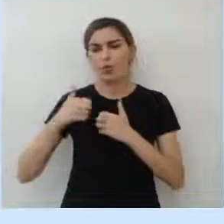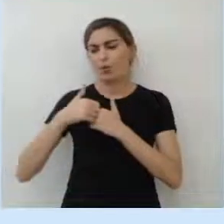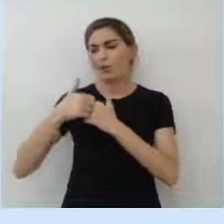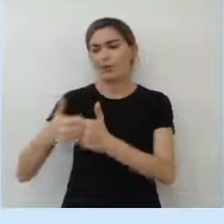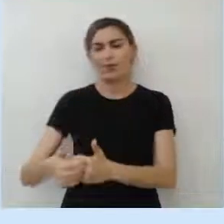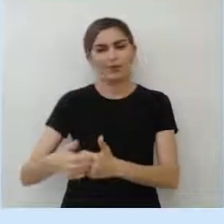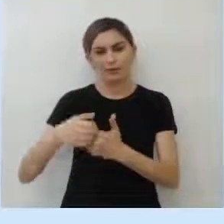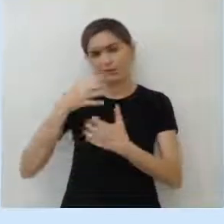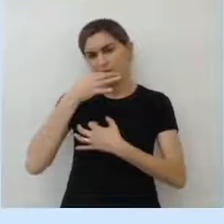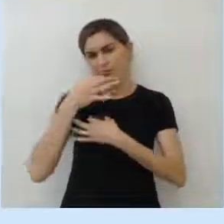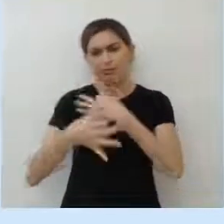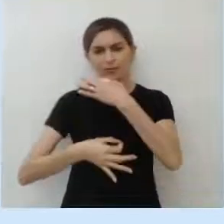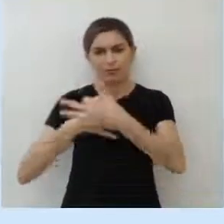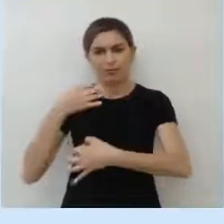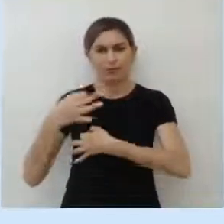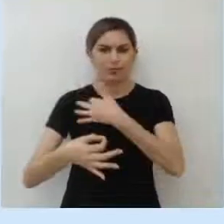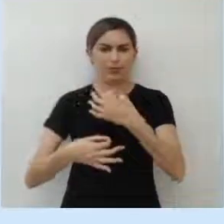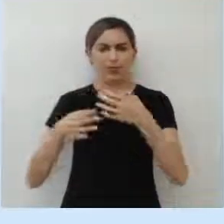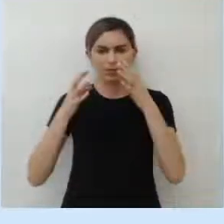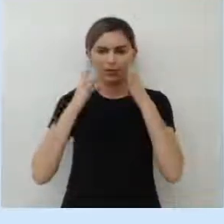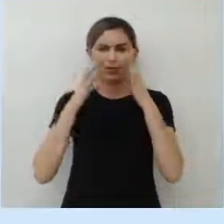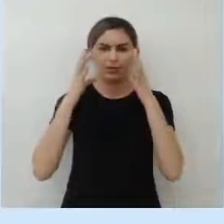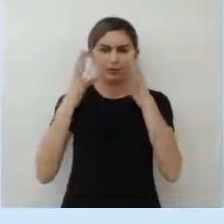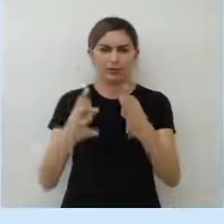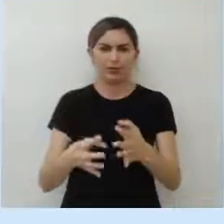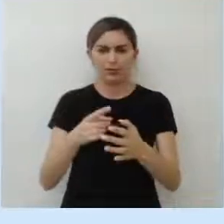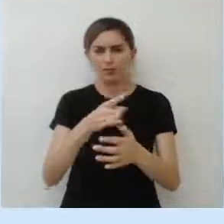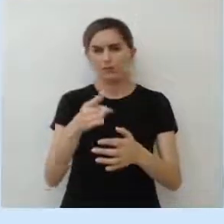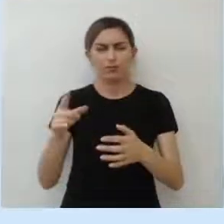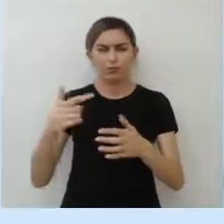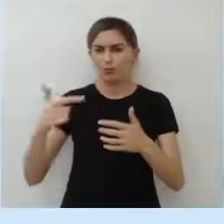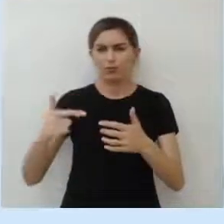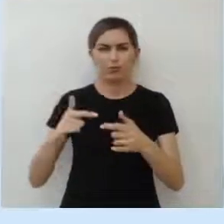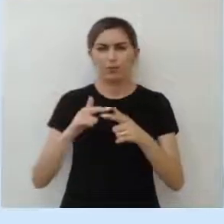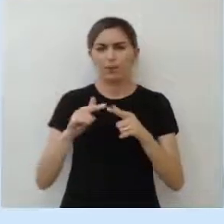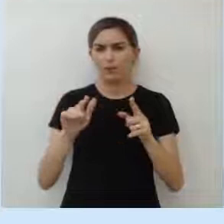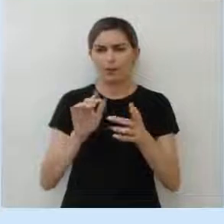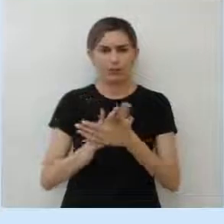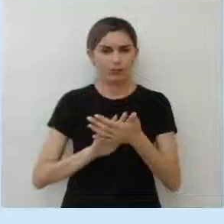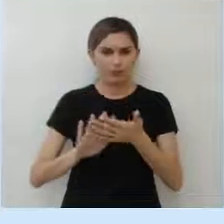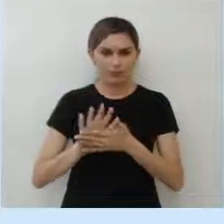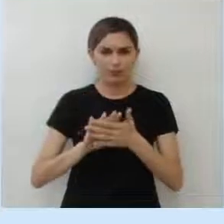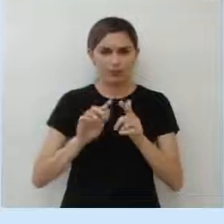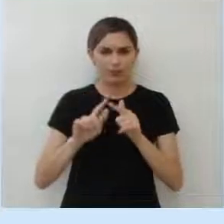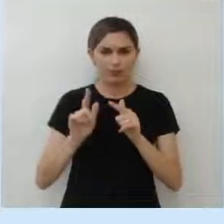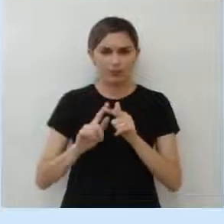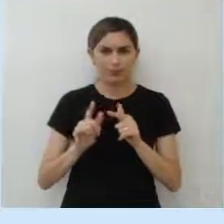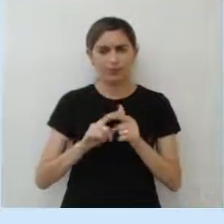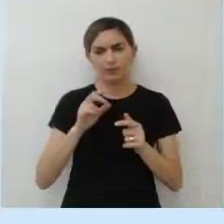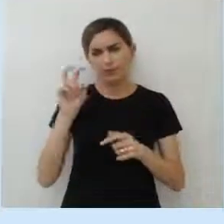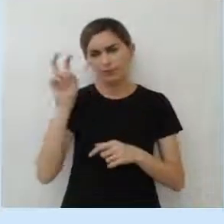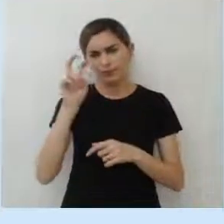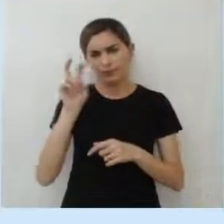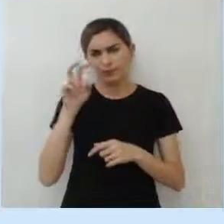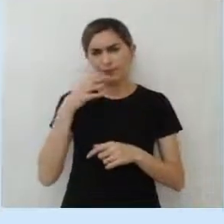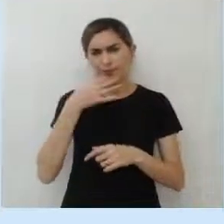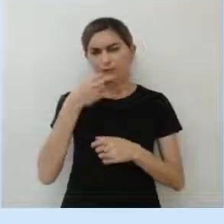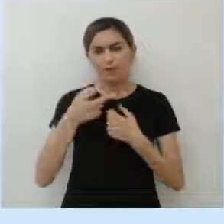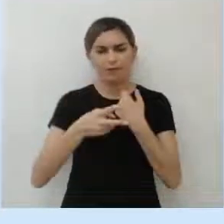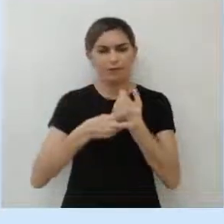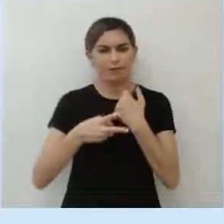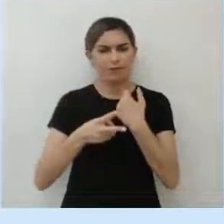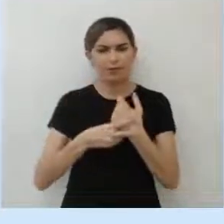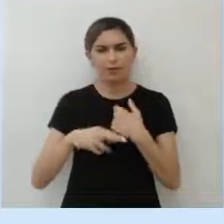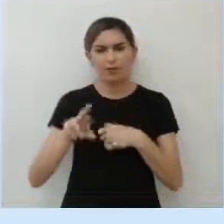dica. Então, prestem bem atenção aí para vocês não terem mais esse problema, beleza? Então, a quinta dica é sobre os verbos